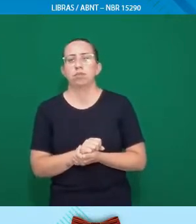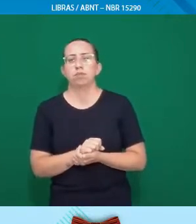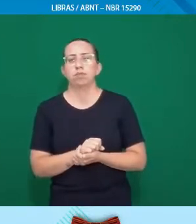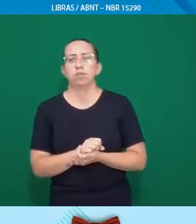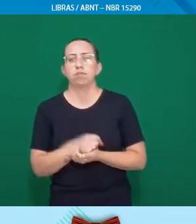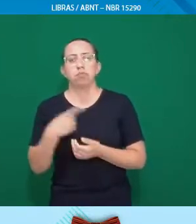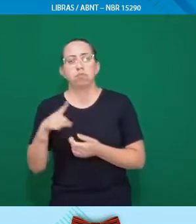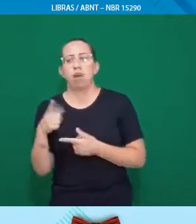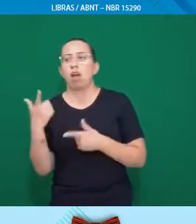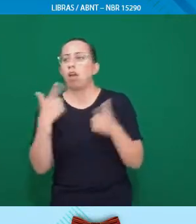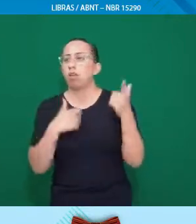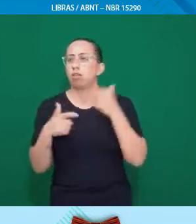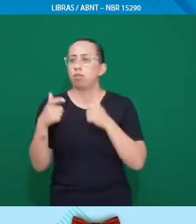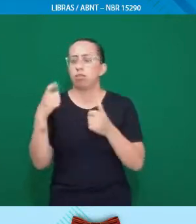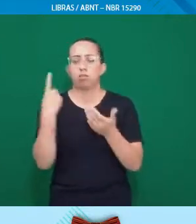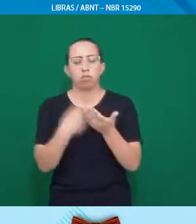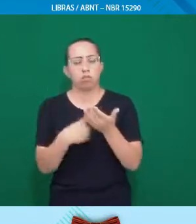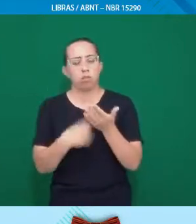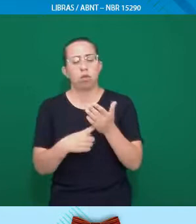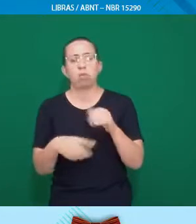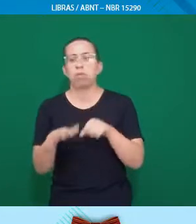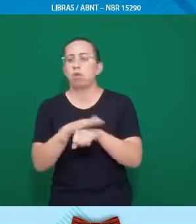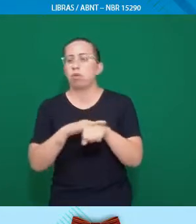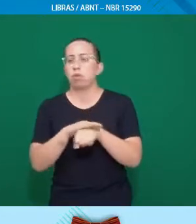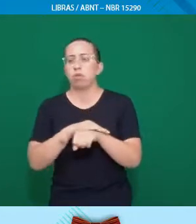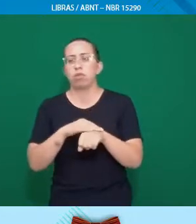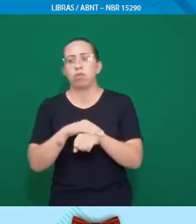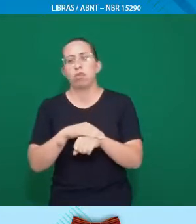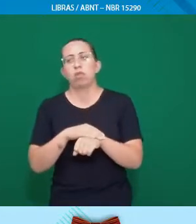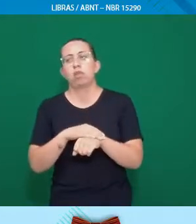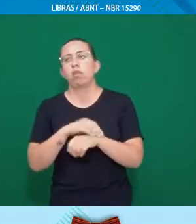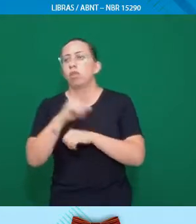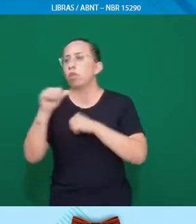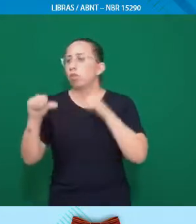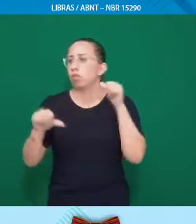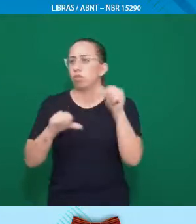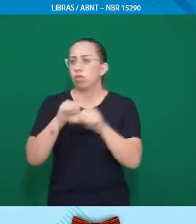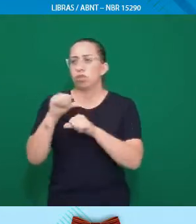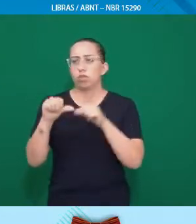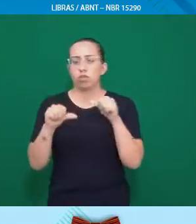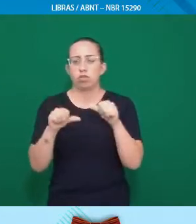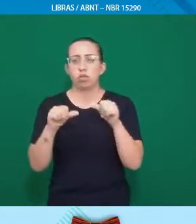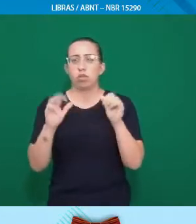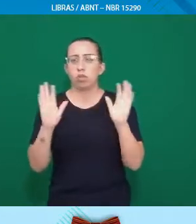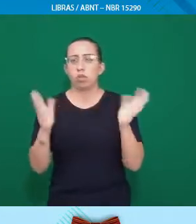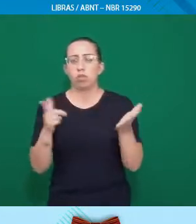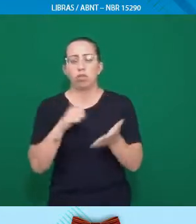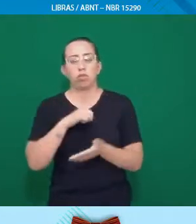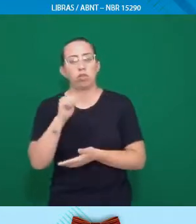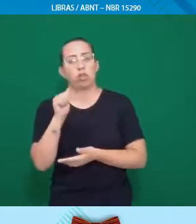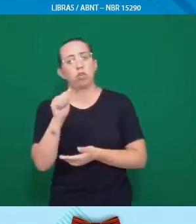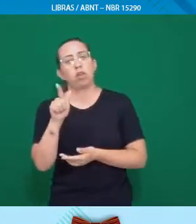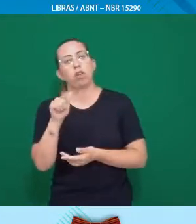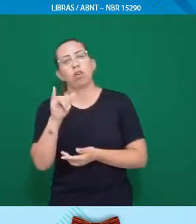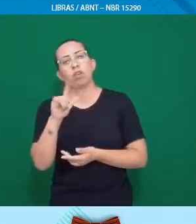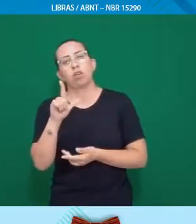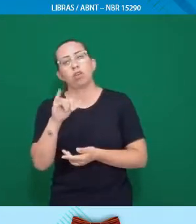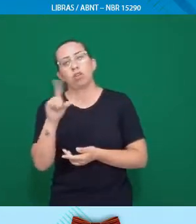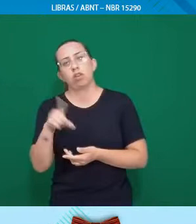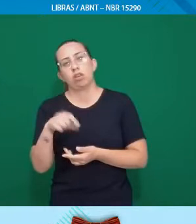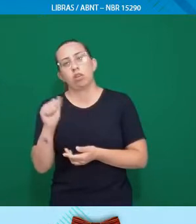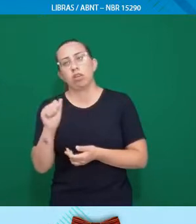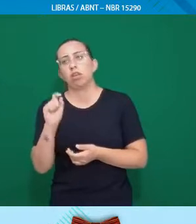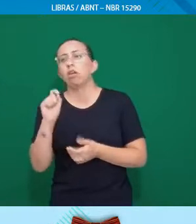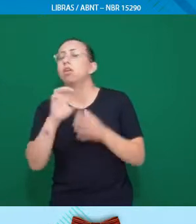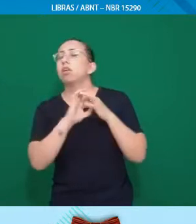o horário motor não consigo nosso bebê fez a troca aonde hoje tem agiliza Quem deixou lá o prédio